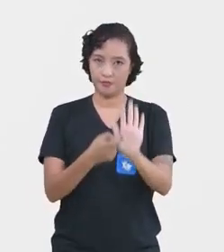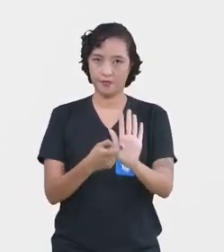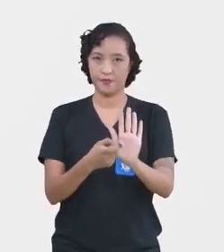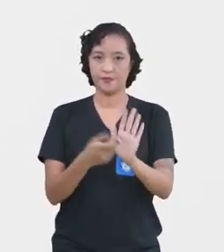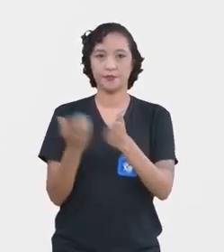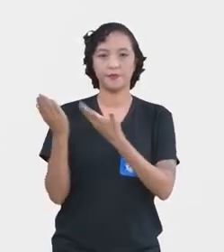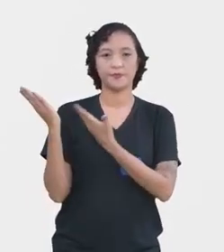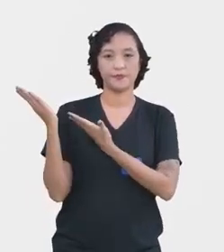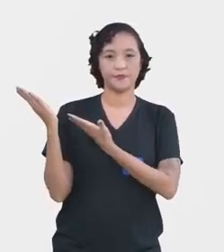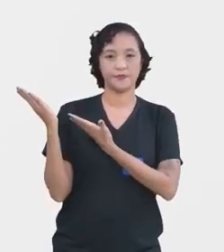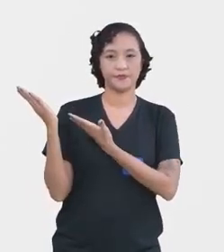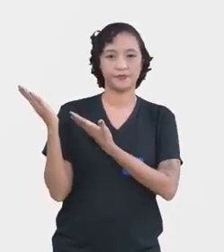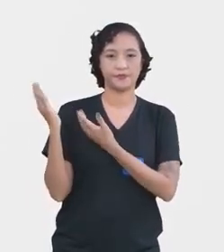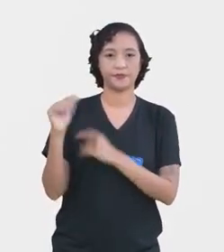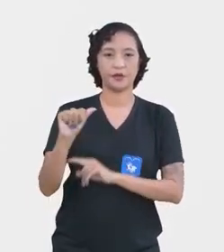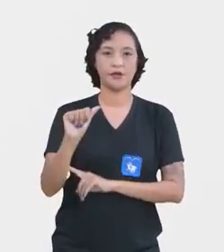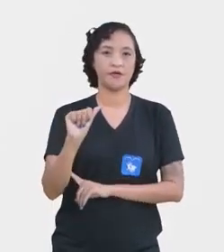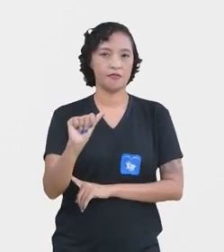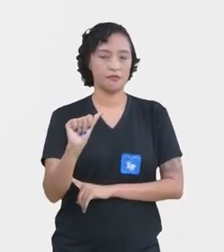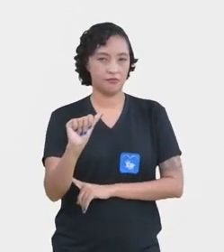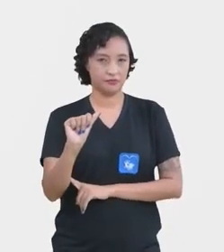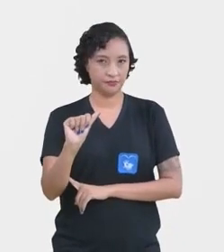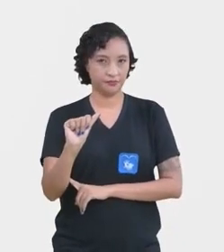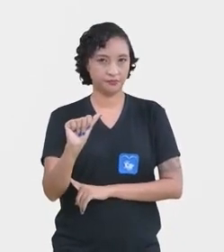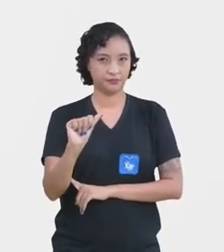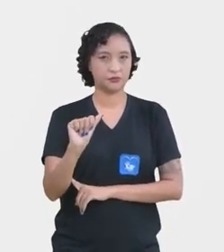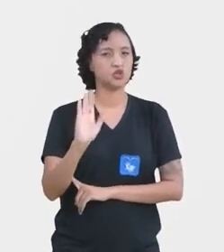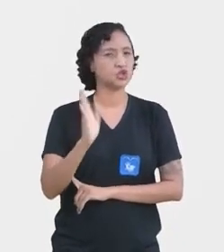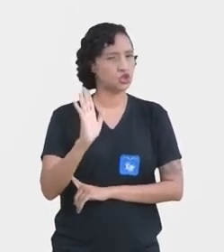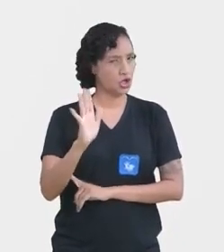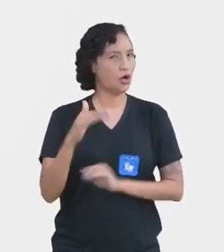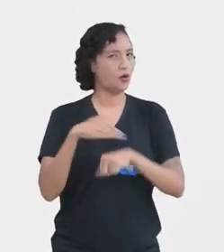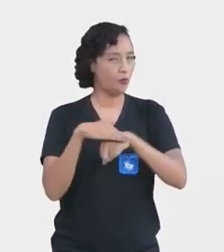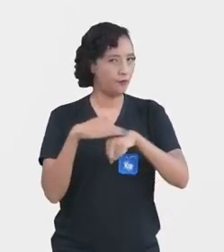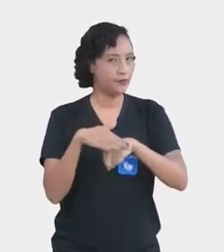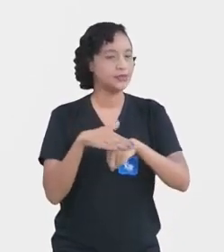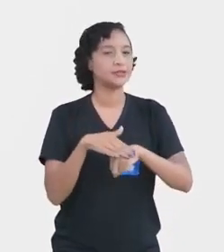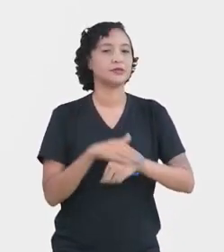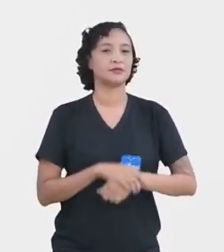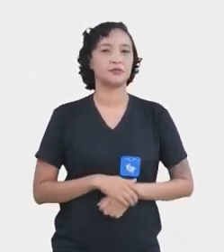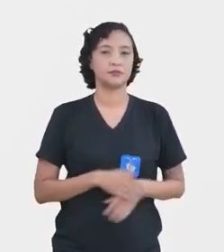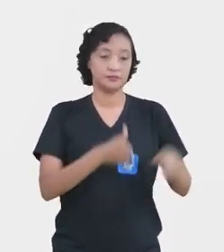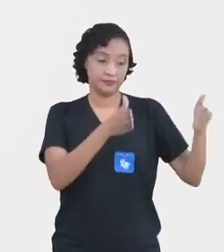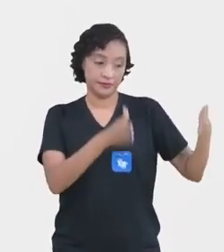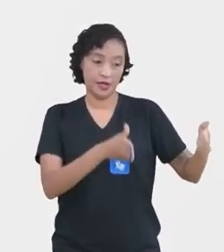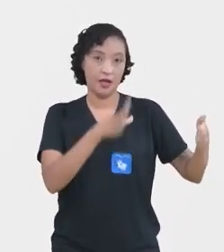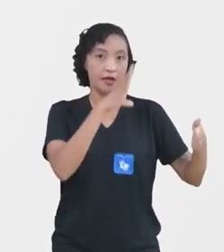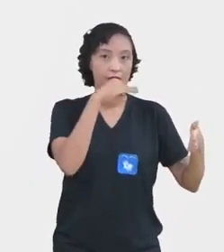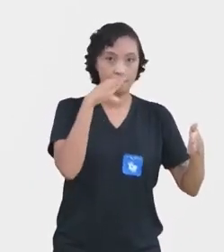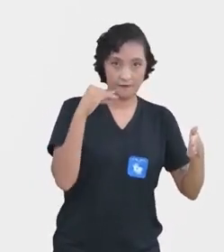para esse desenvolvimento humano, vamos lá, nós conversamos sobre isso. Infância,